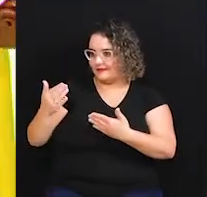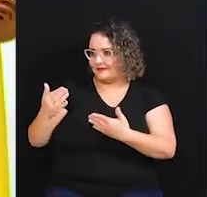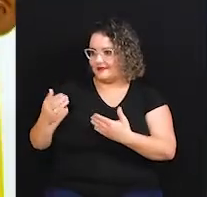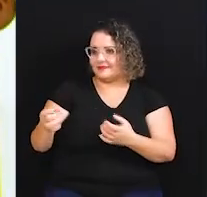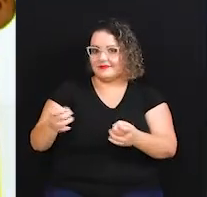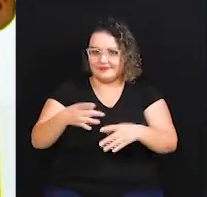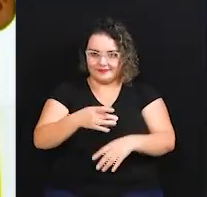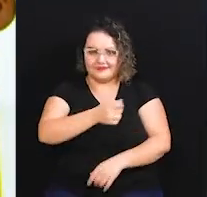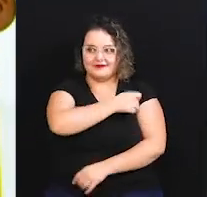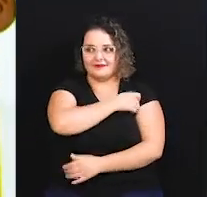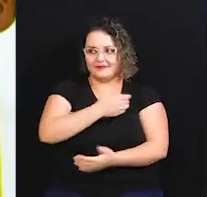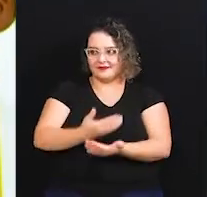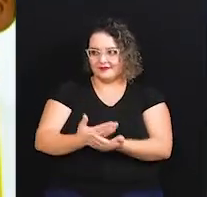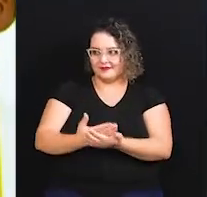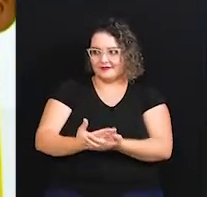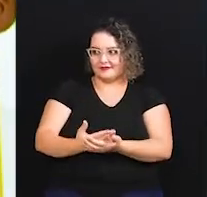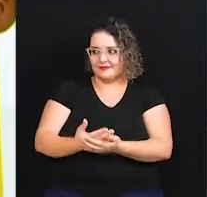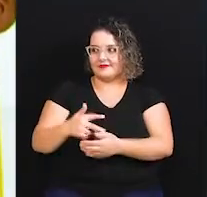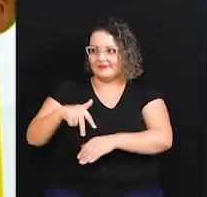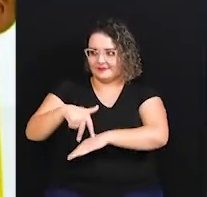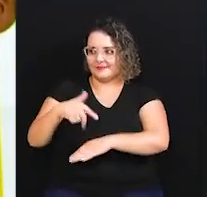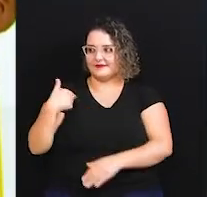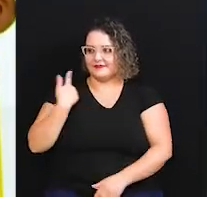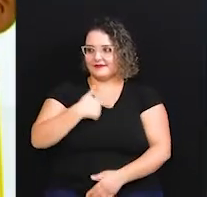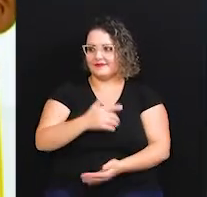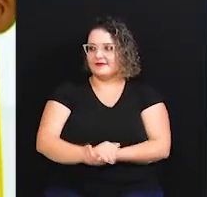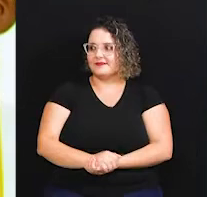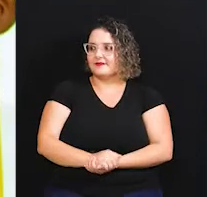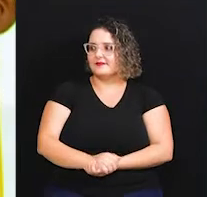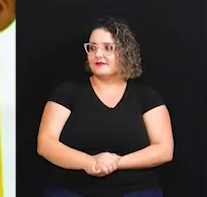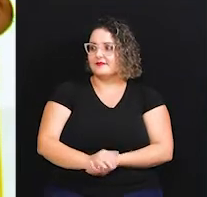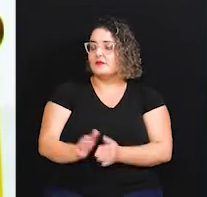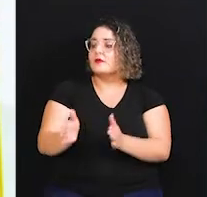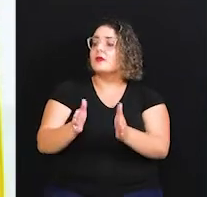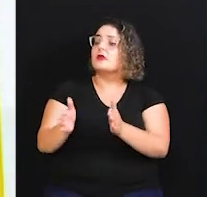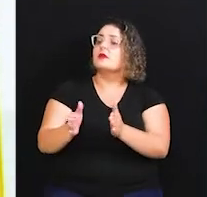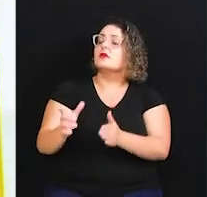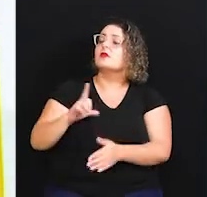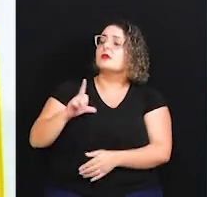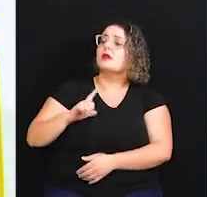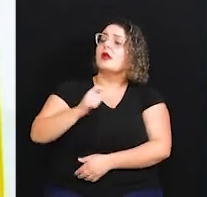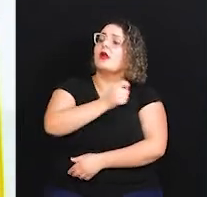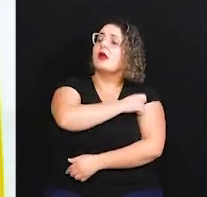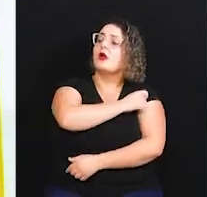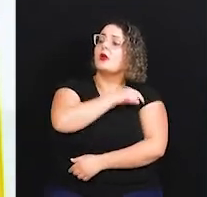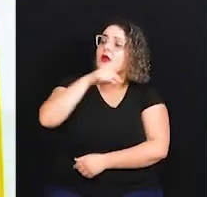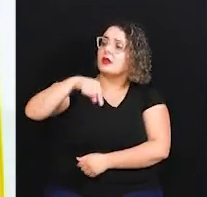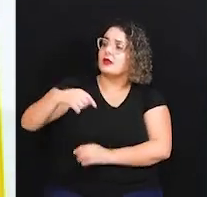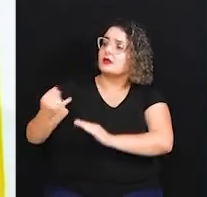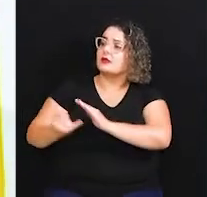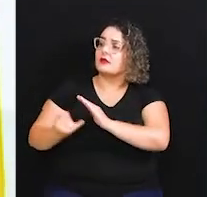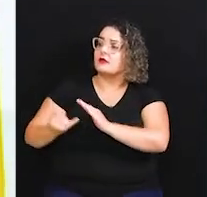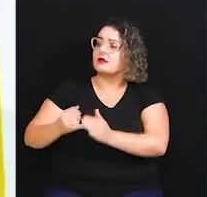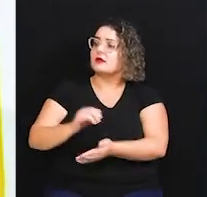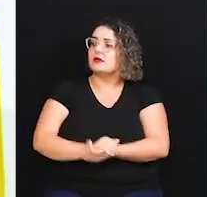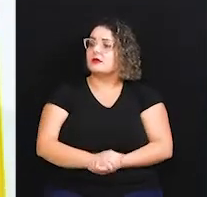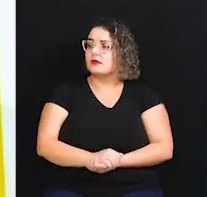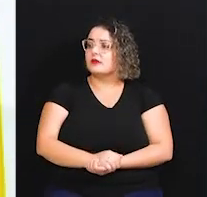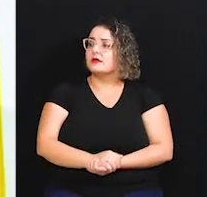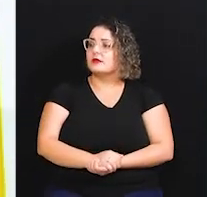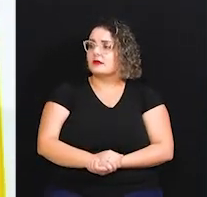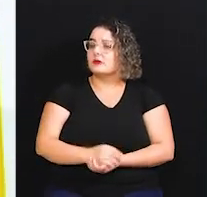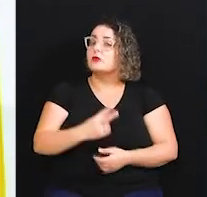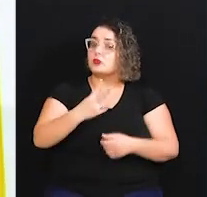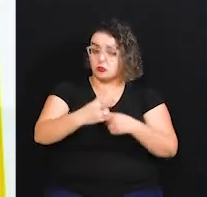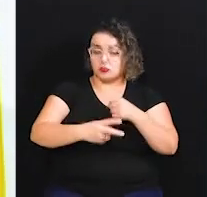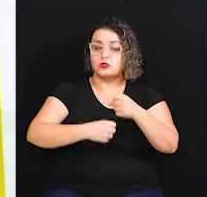você acabou de sair da sua aula, dar esse tempinho aqui pra gente. Yasmin, há quanto tempo que você já tem aula aqui no Anelo? Eu já tenho aula